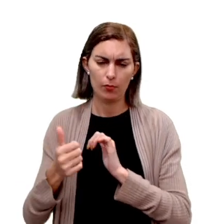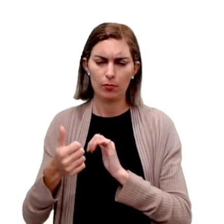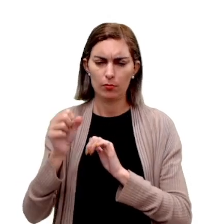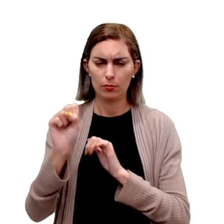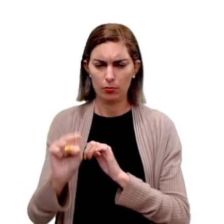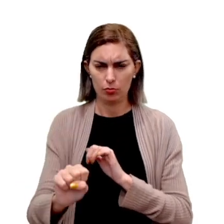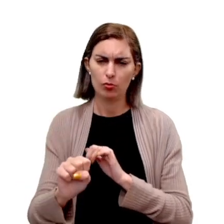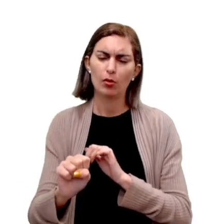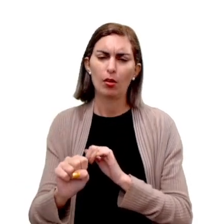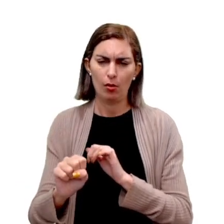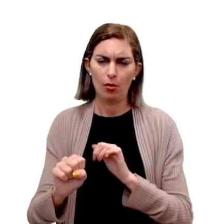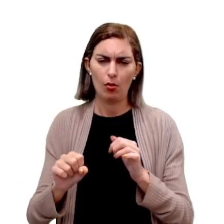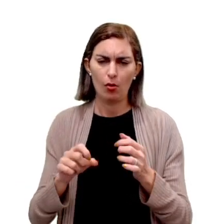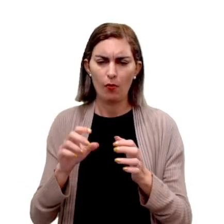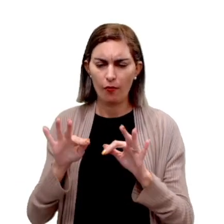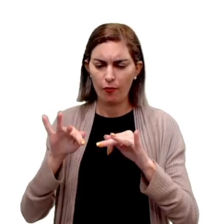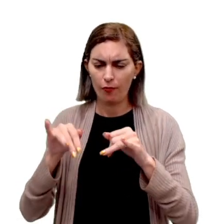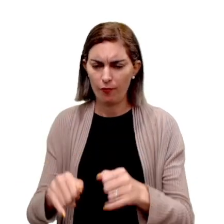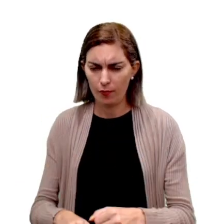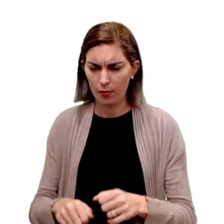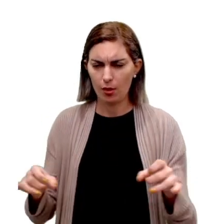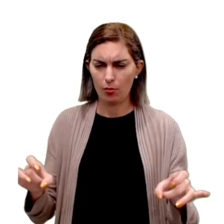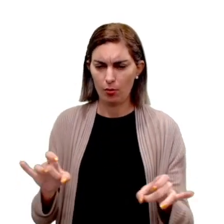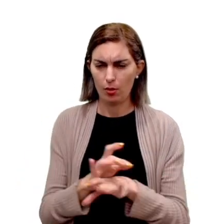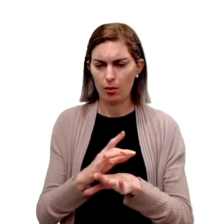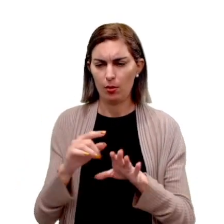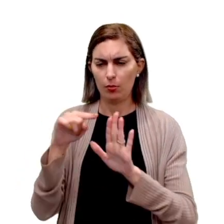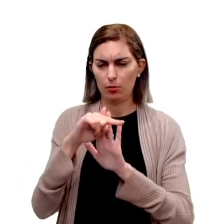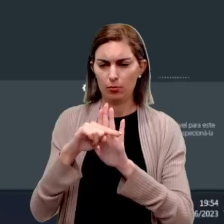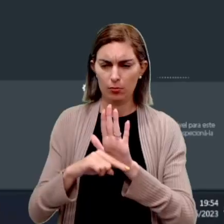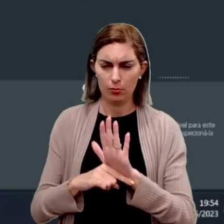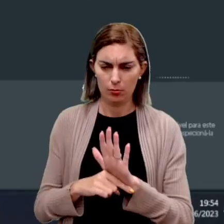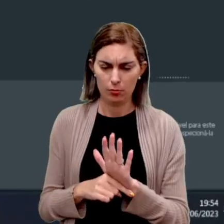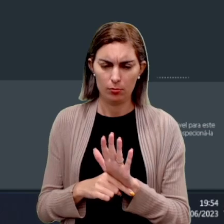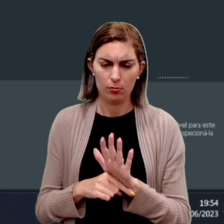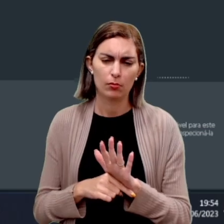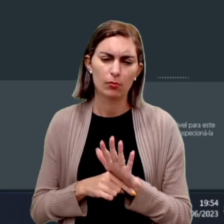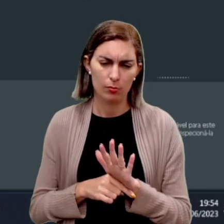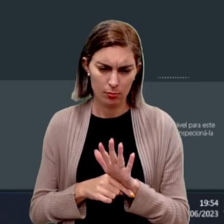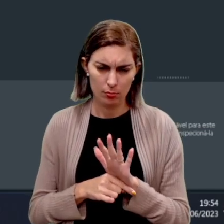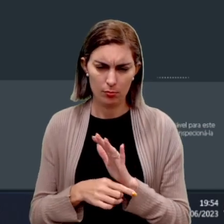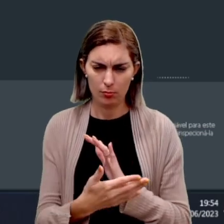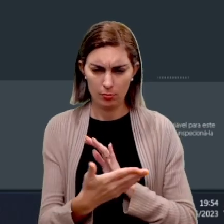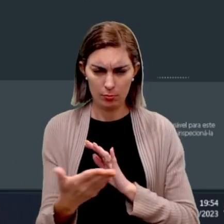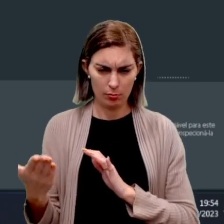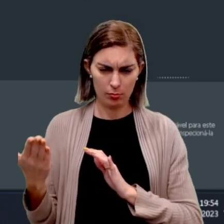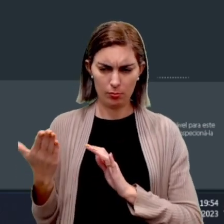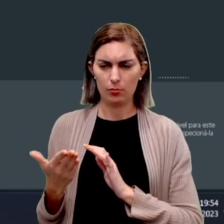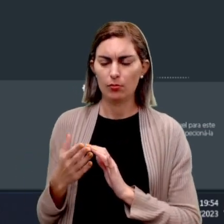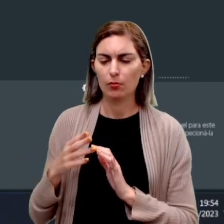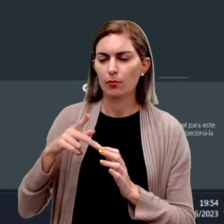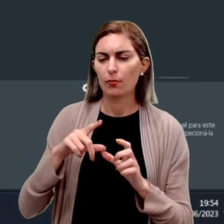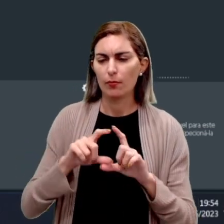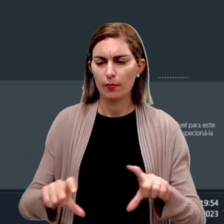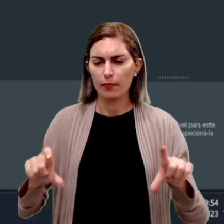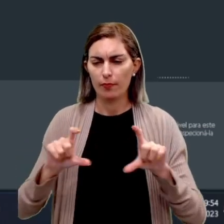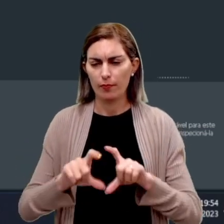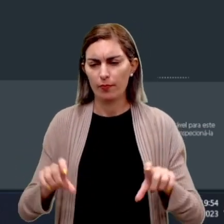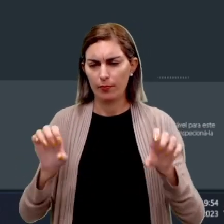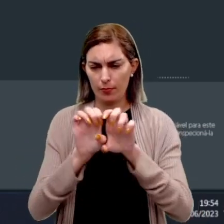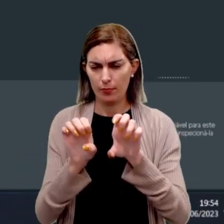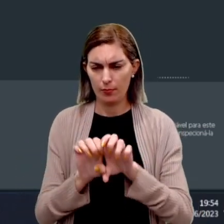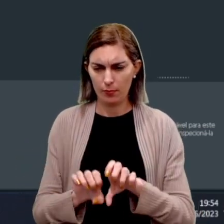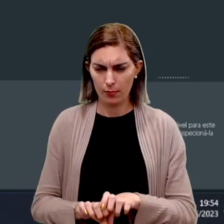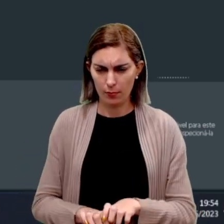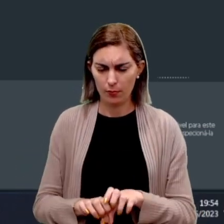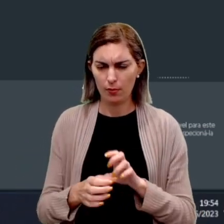18, vai para o conector final e encerra o programa. E aqui é o pseudocódigo com essa estrutura.